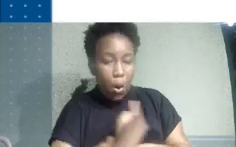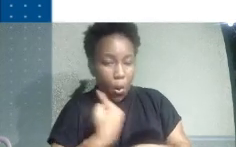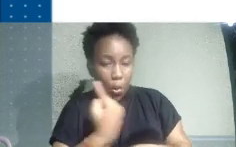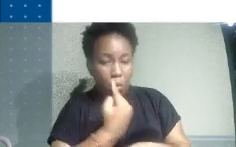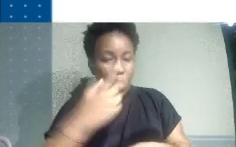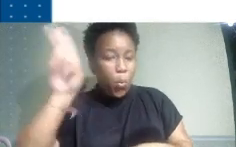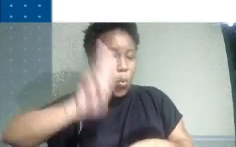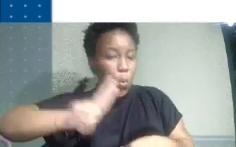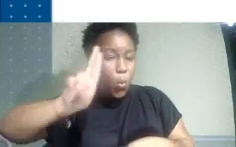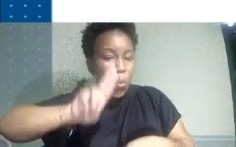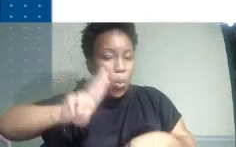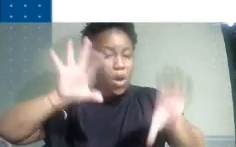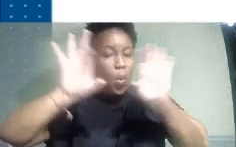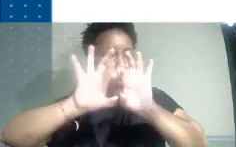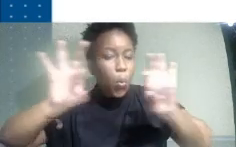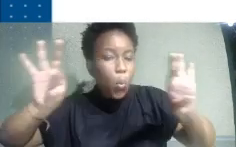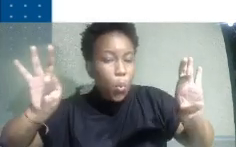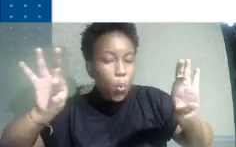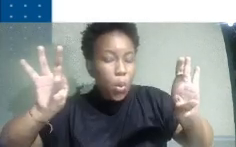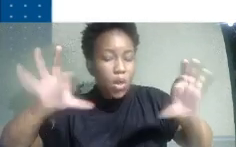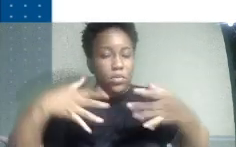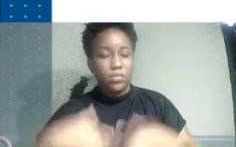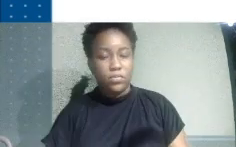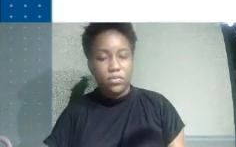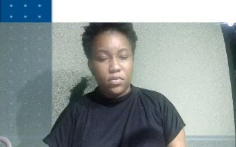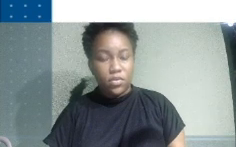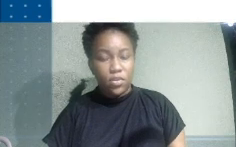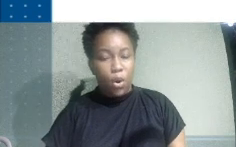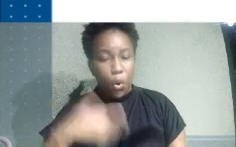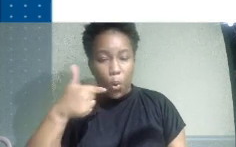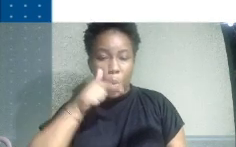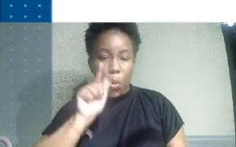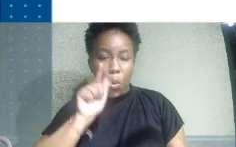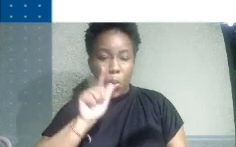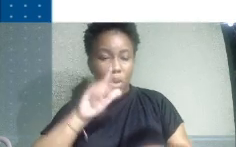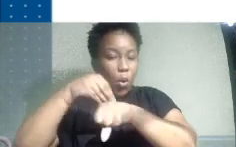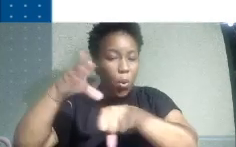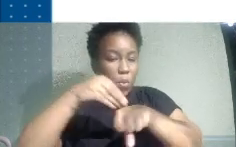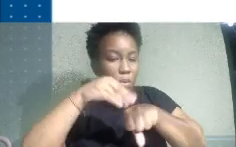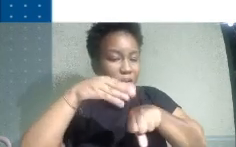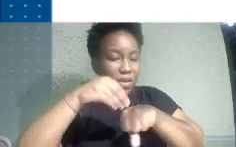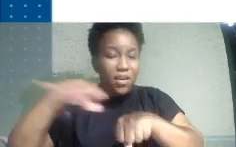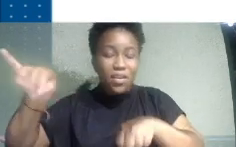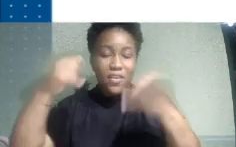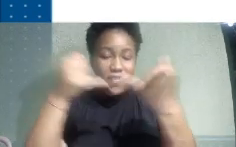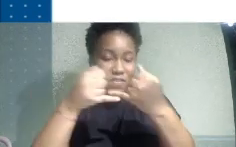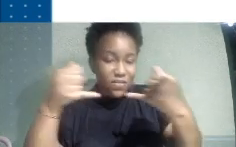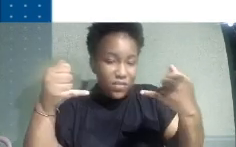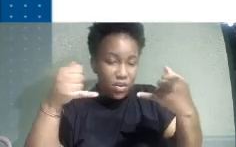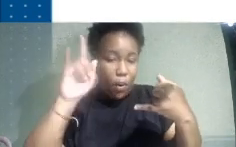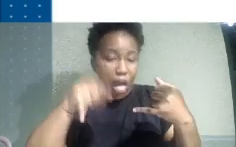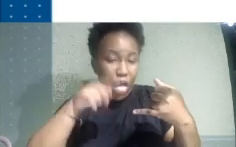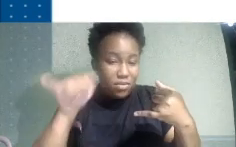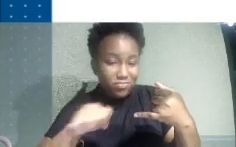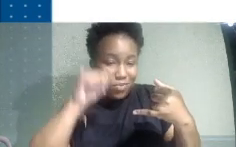os tubos aí ou as mangueiras para estar fazendo essa condução de fios e cabos, tá? É